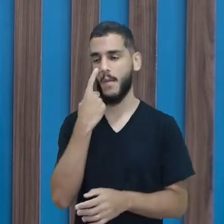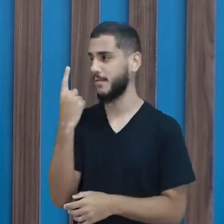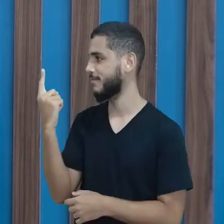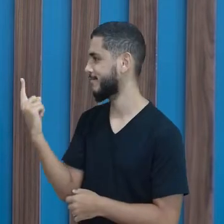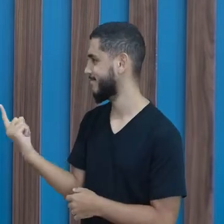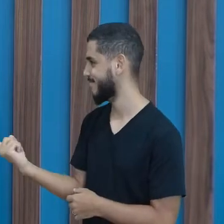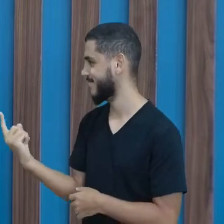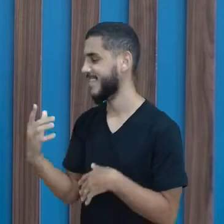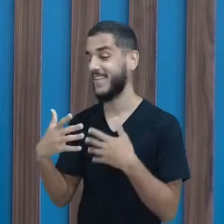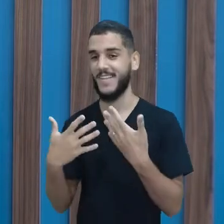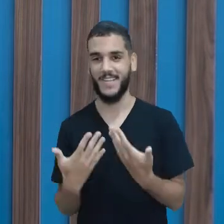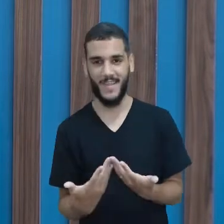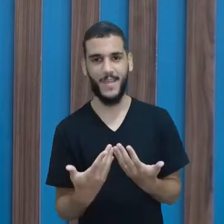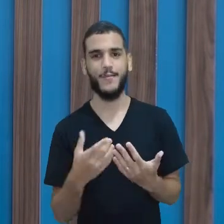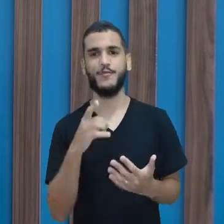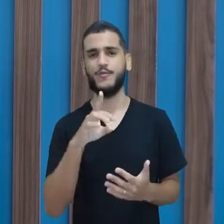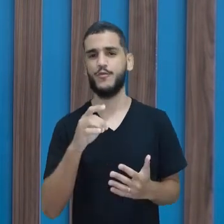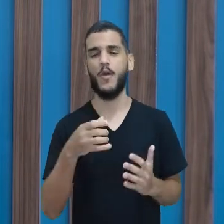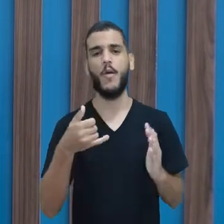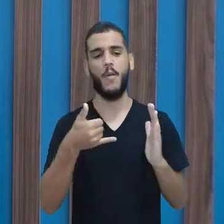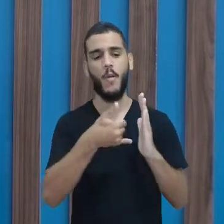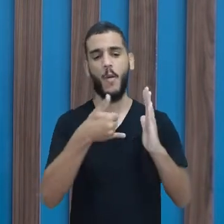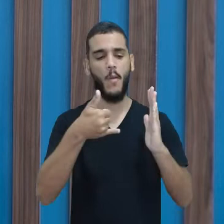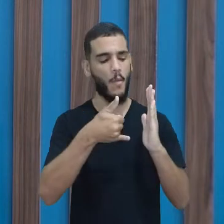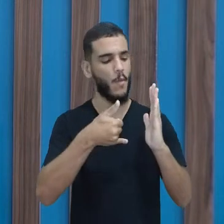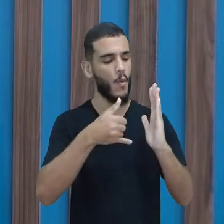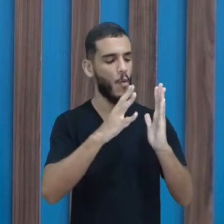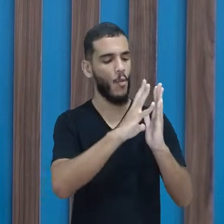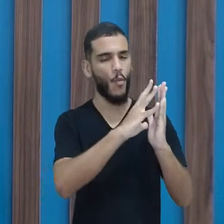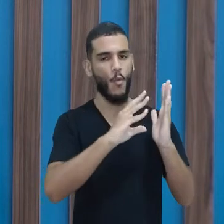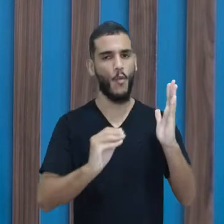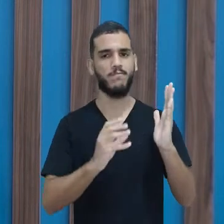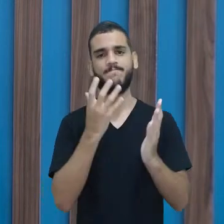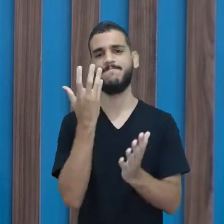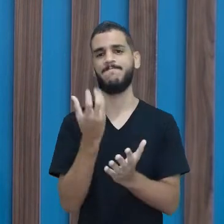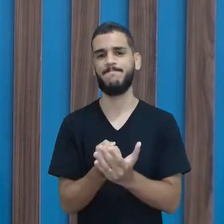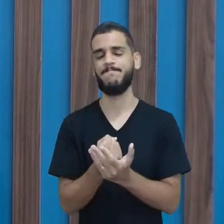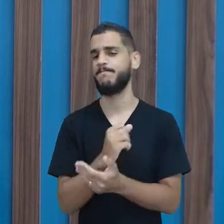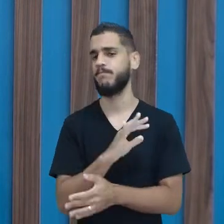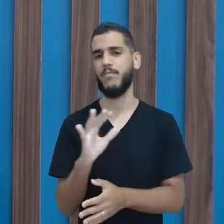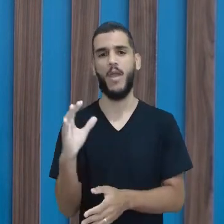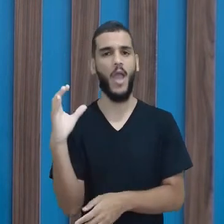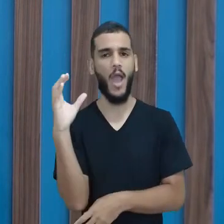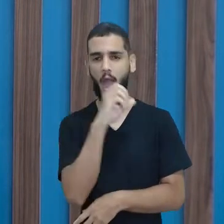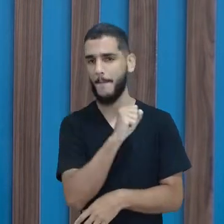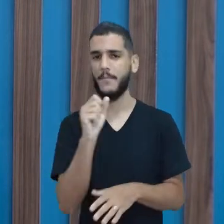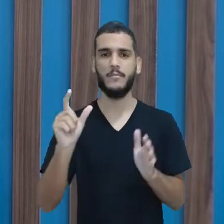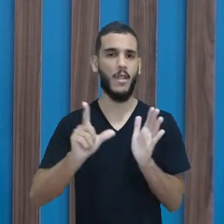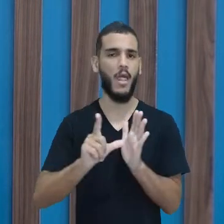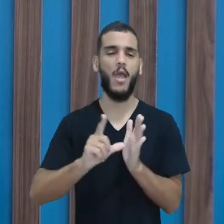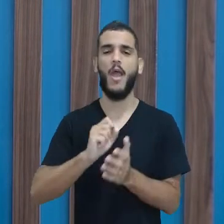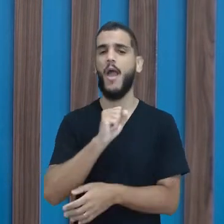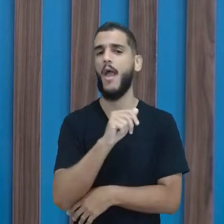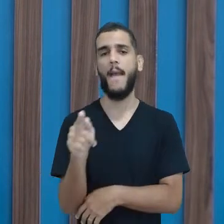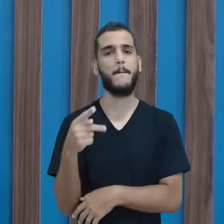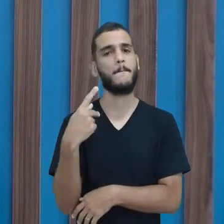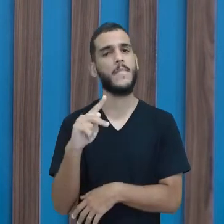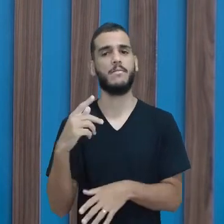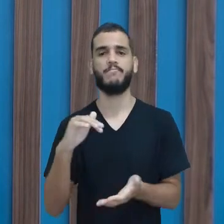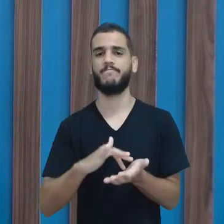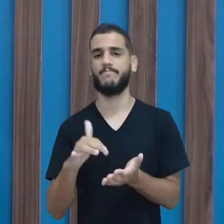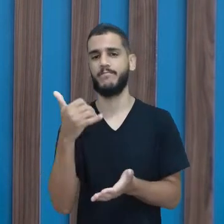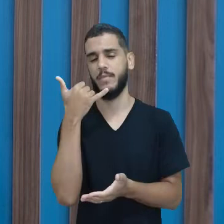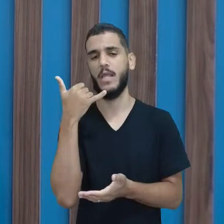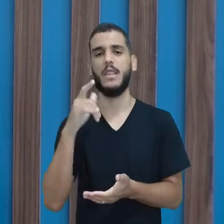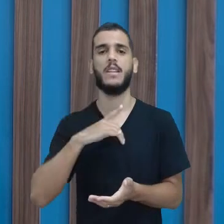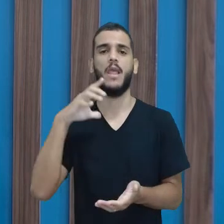ele repontar a câmera do celular como leitor do QR Code e já joga direto na loja de aplicativos. E aí ele instala o